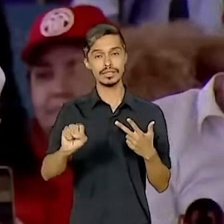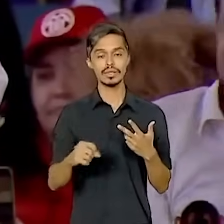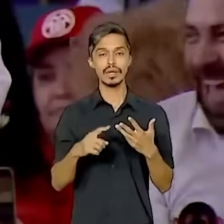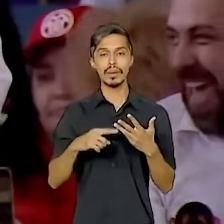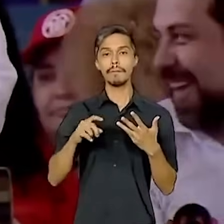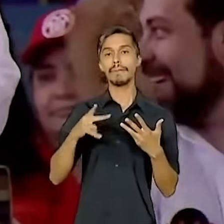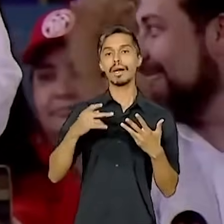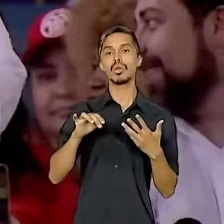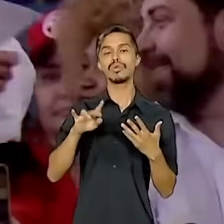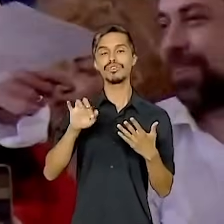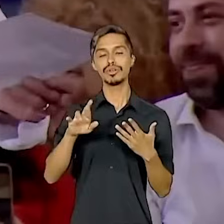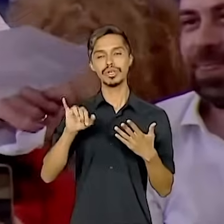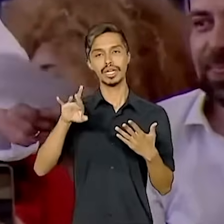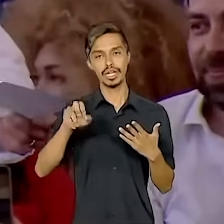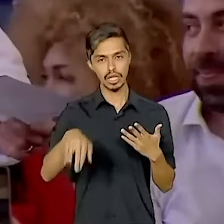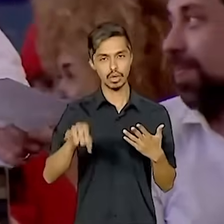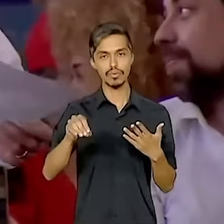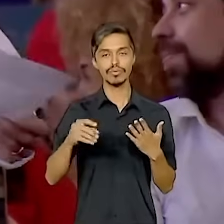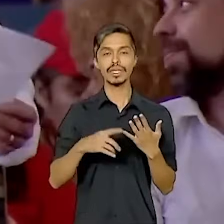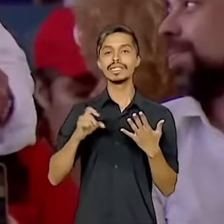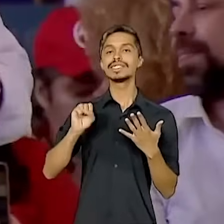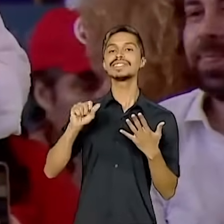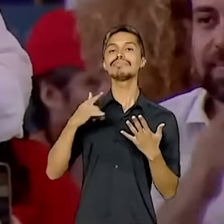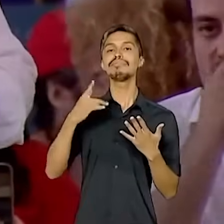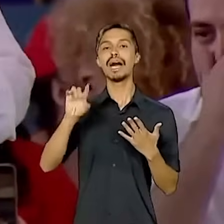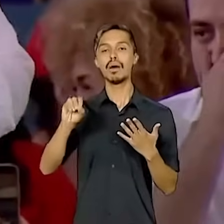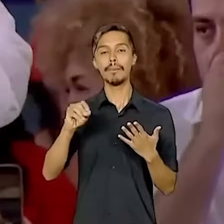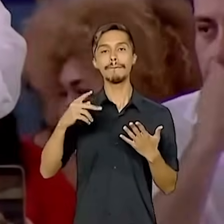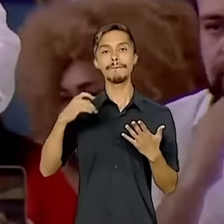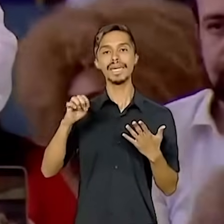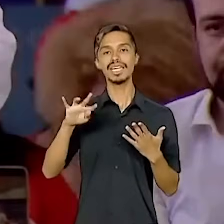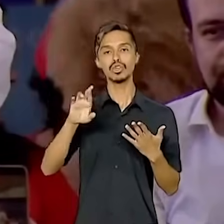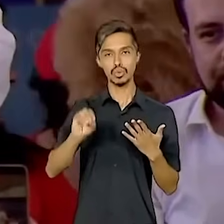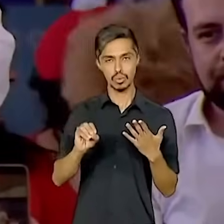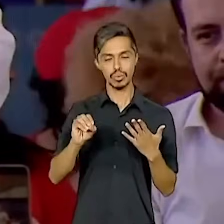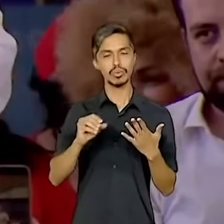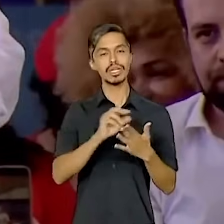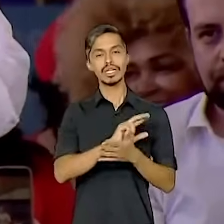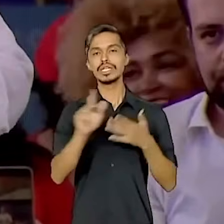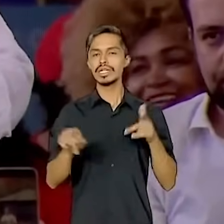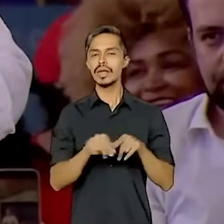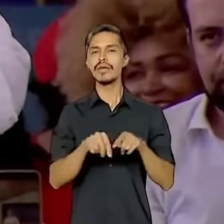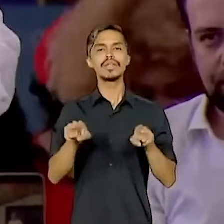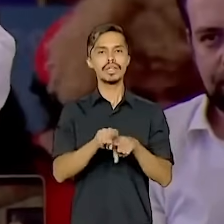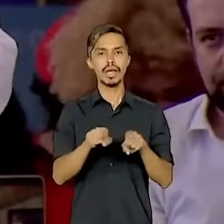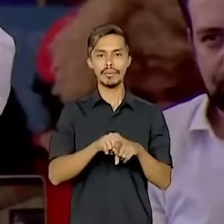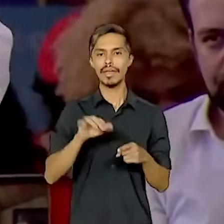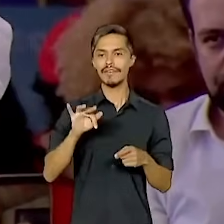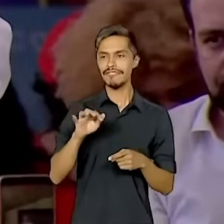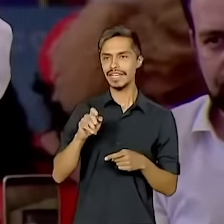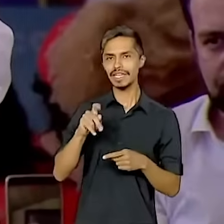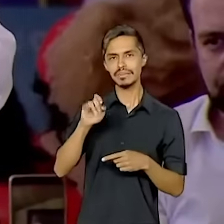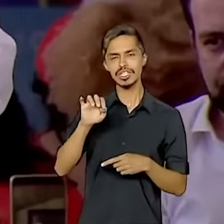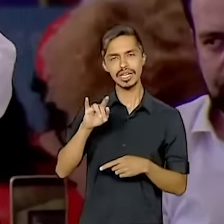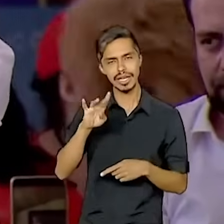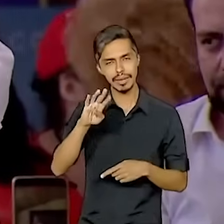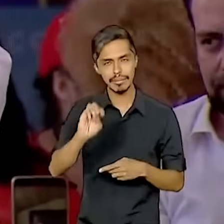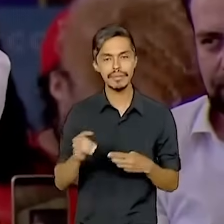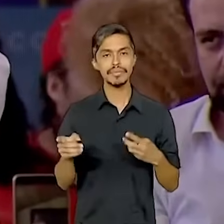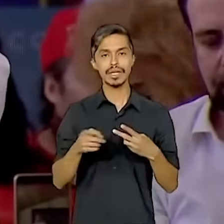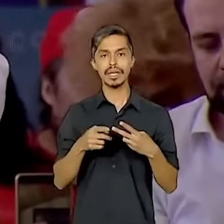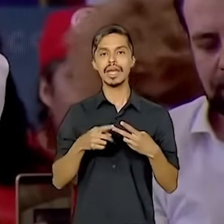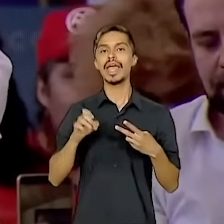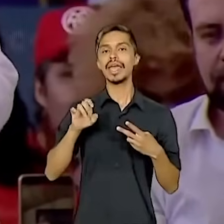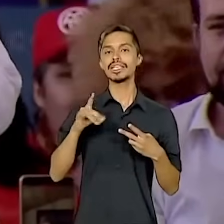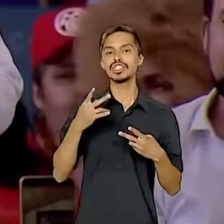Paulo Fiorilo, o Simão Pedro. Quero agradecer o prefeito Felipe de Diadema, que está aqui, e o companheiro